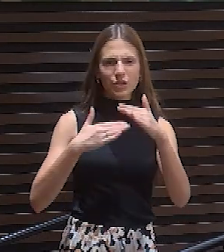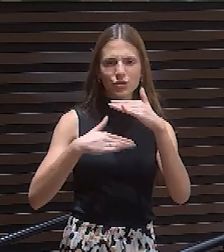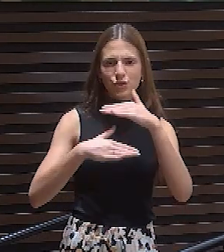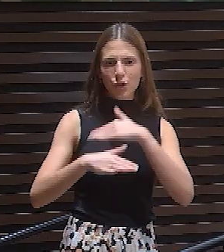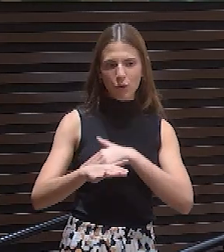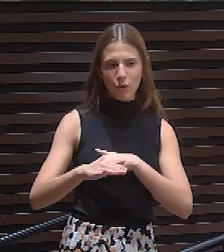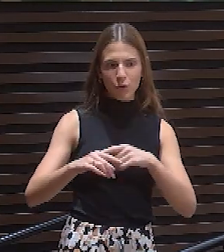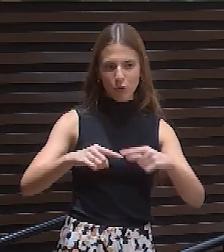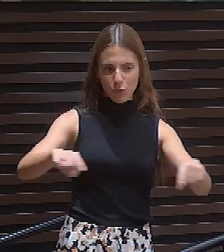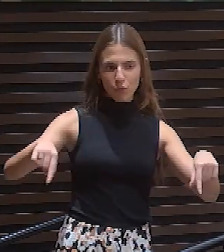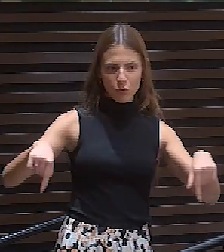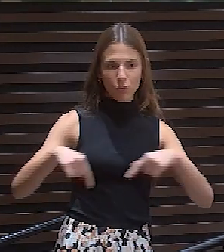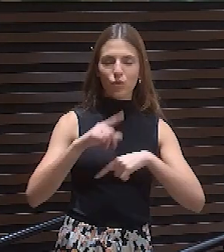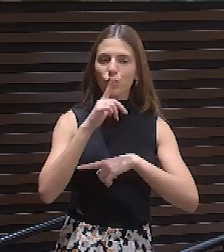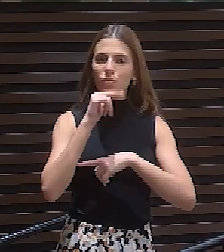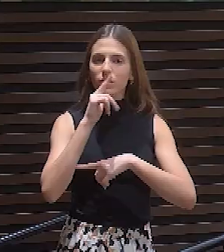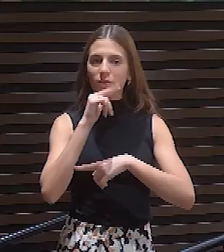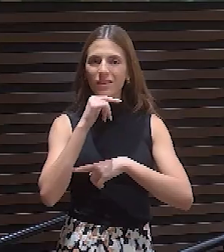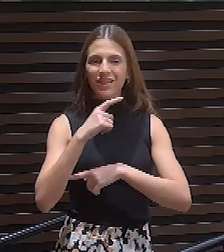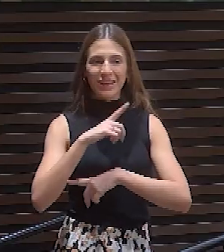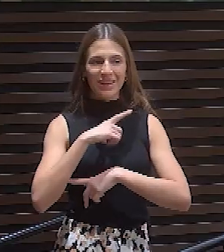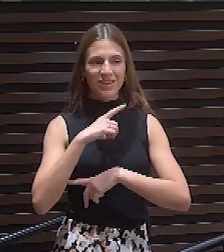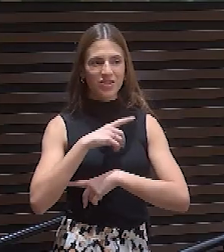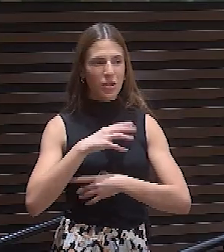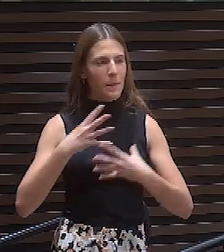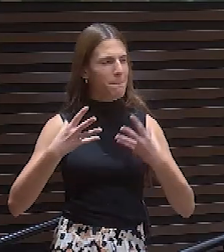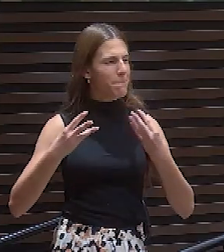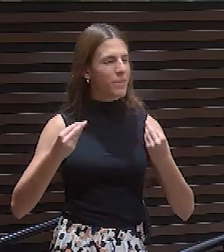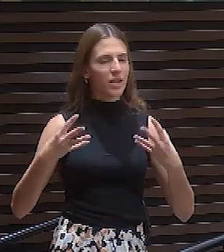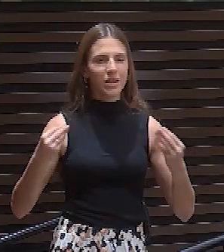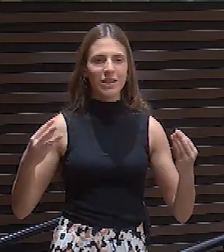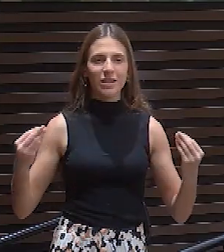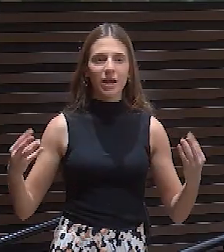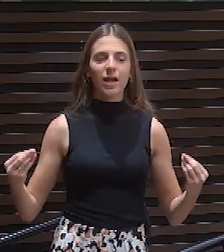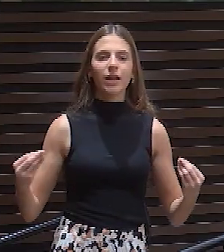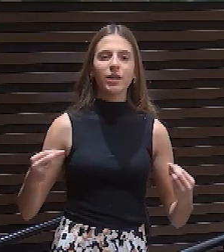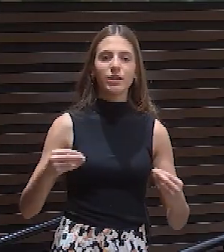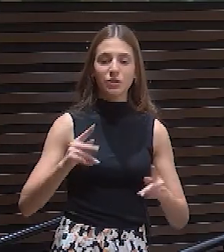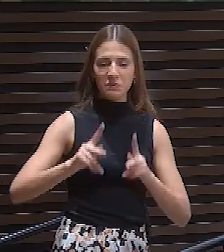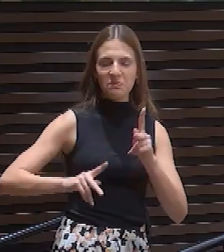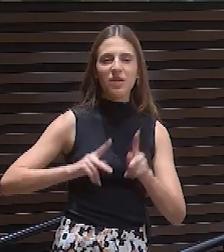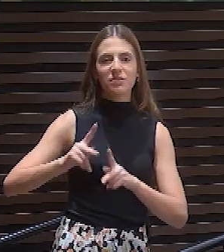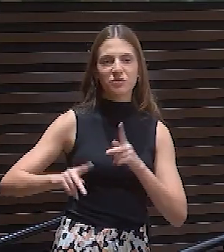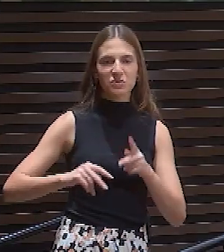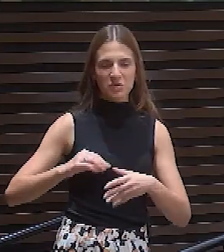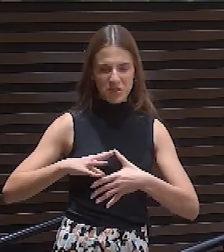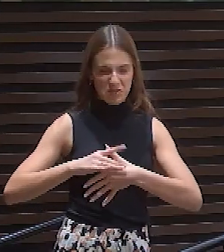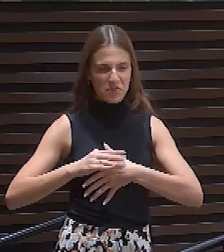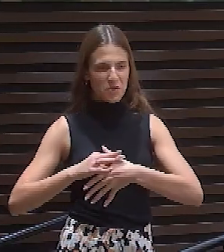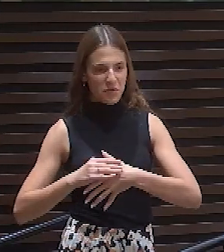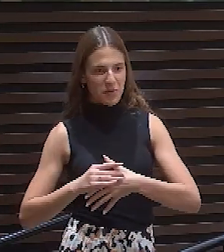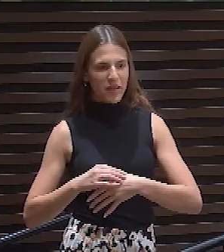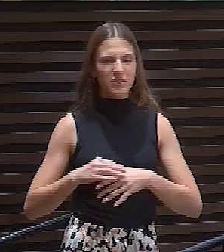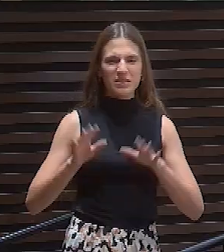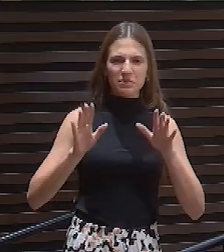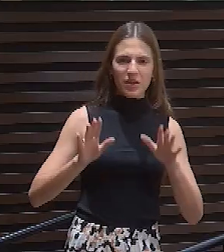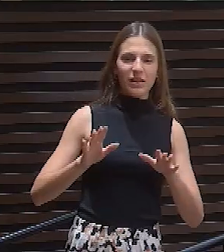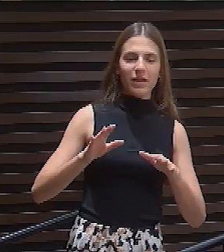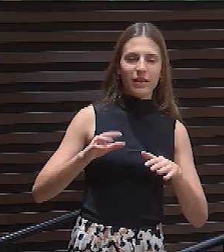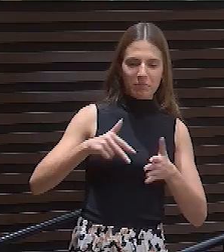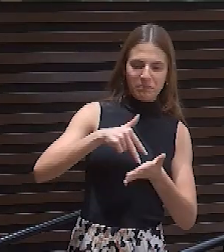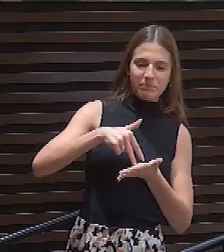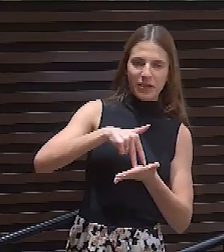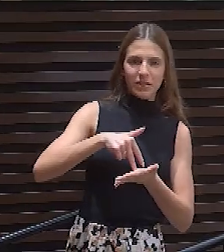tanque e haviam milhares de pessoas doentes, enfermas, paralíticos, cegos.